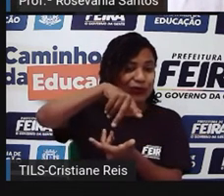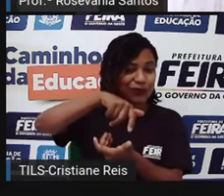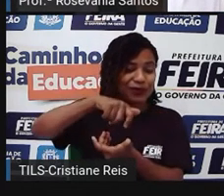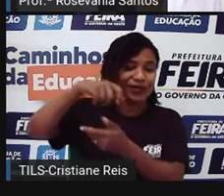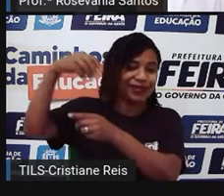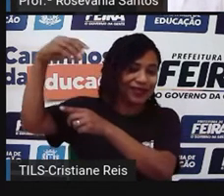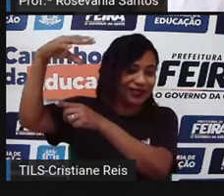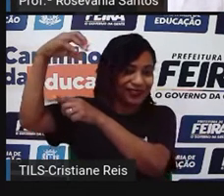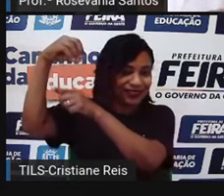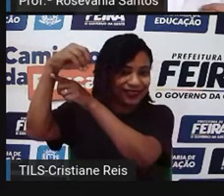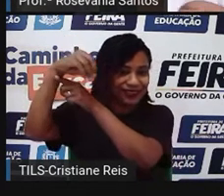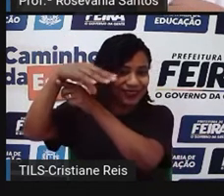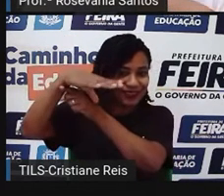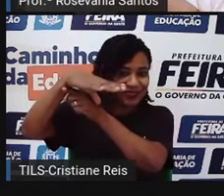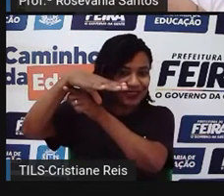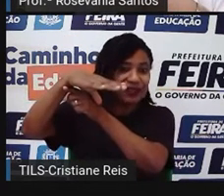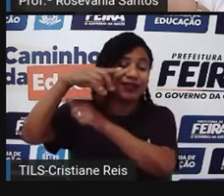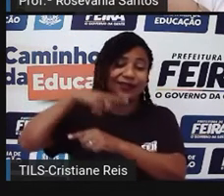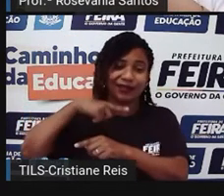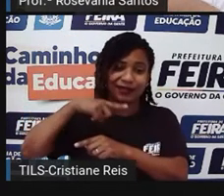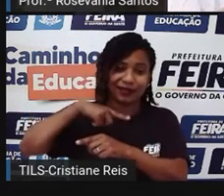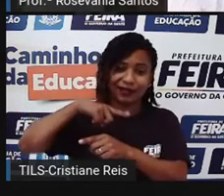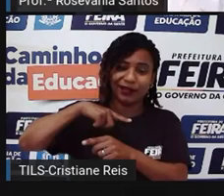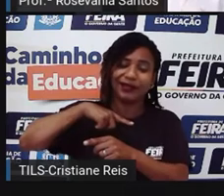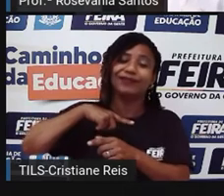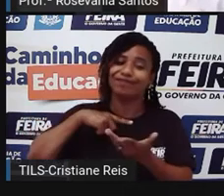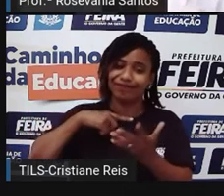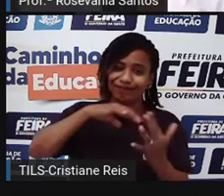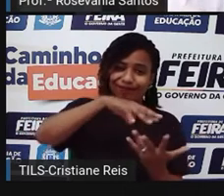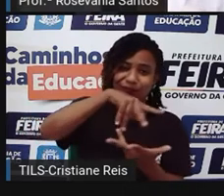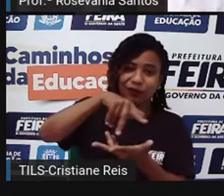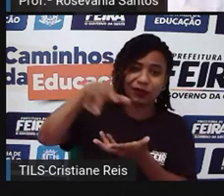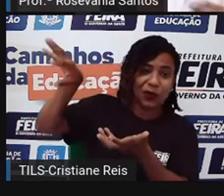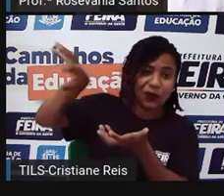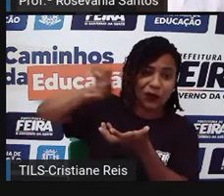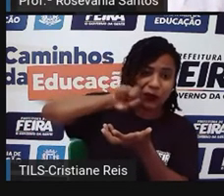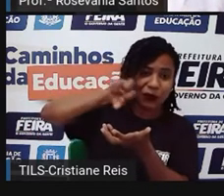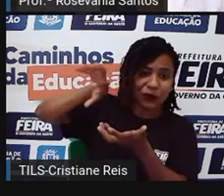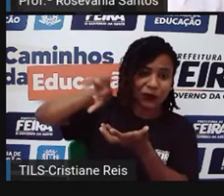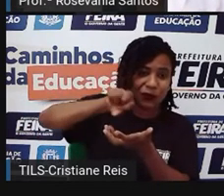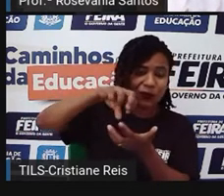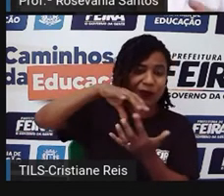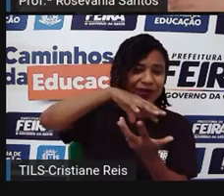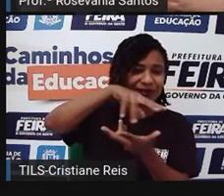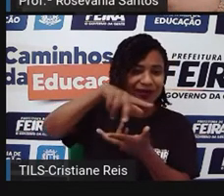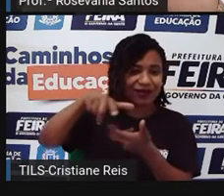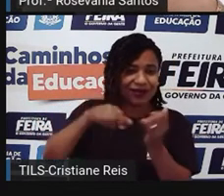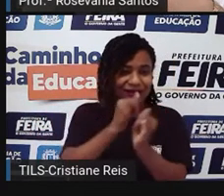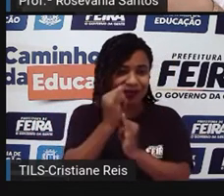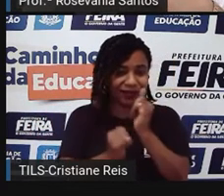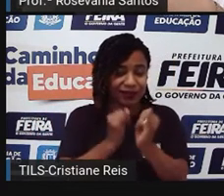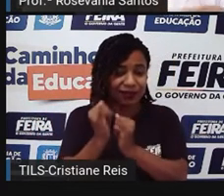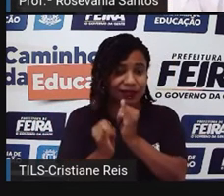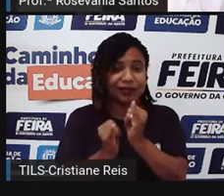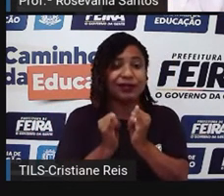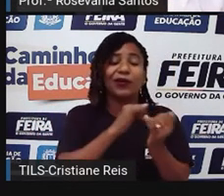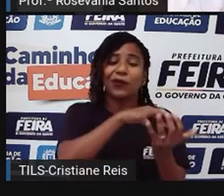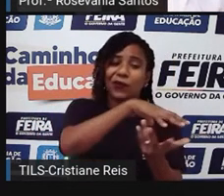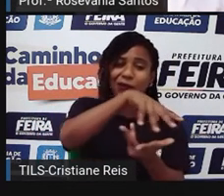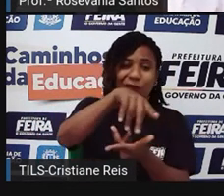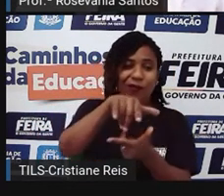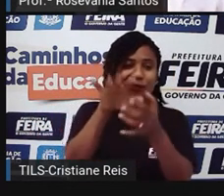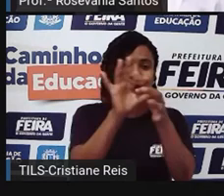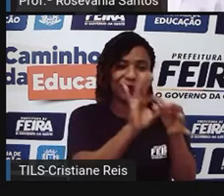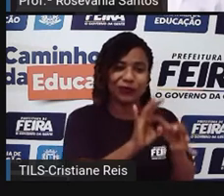a presença também, né, dessas torres de transmissões que fazem com que, né, você possa levar